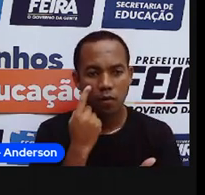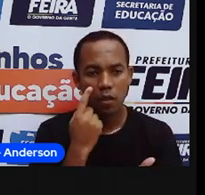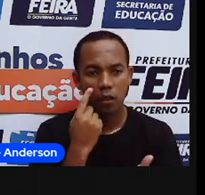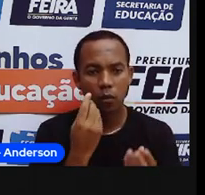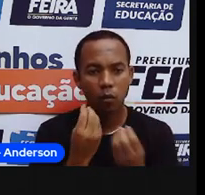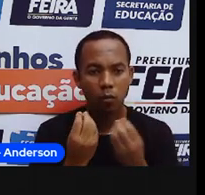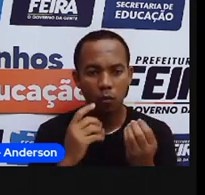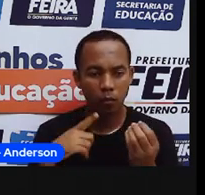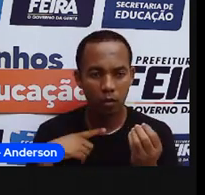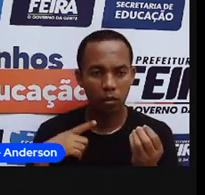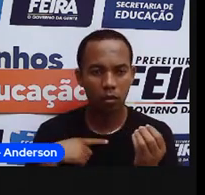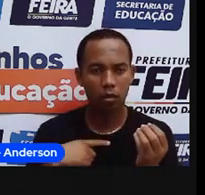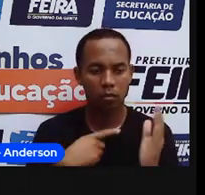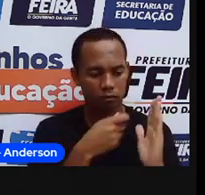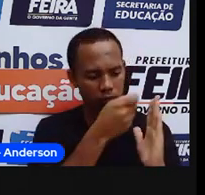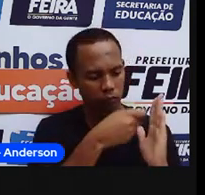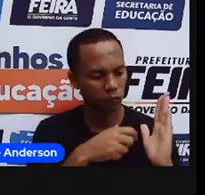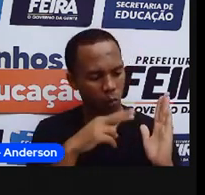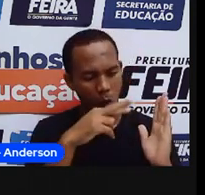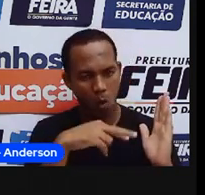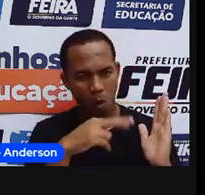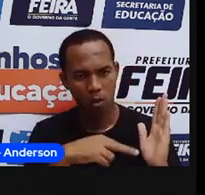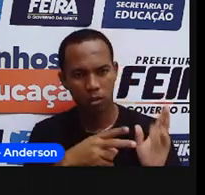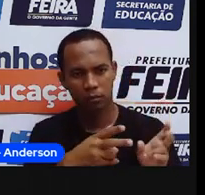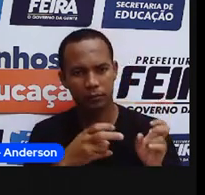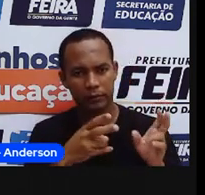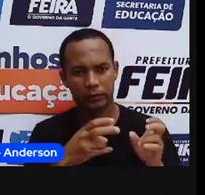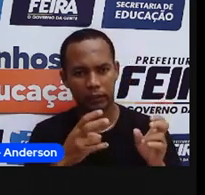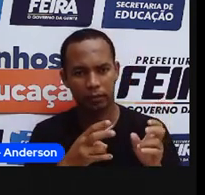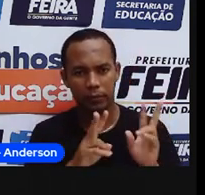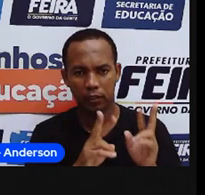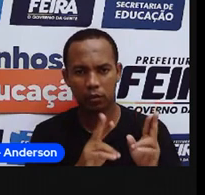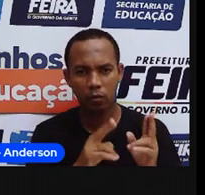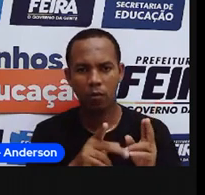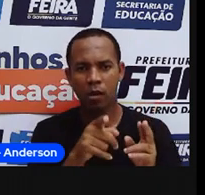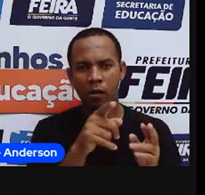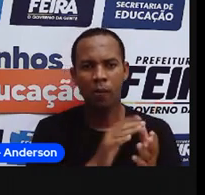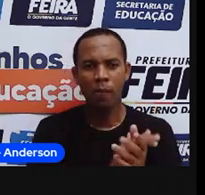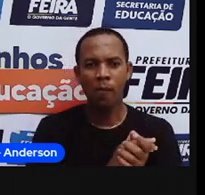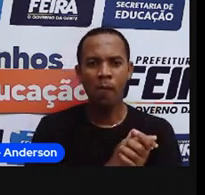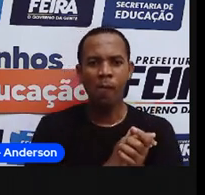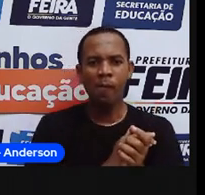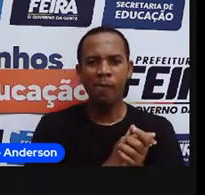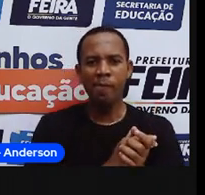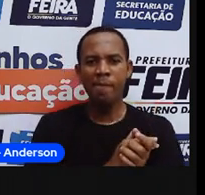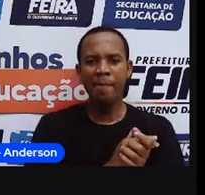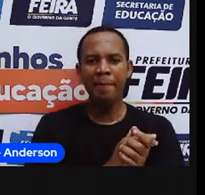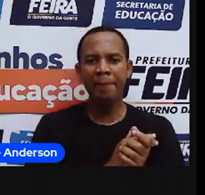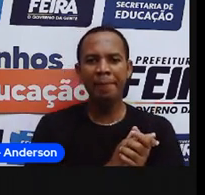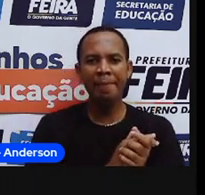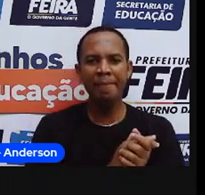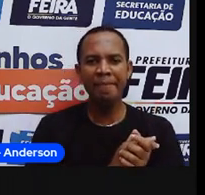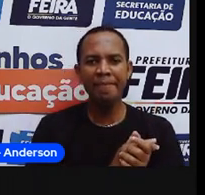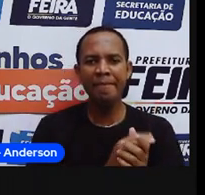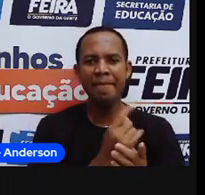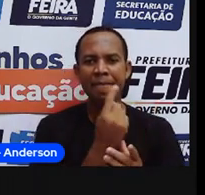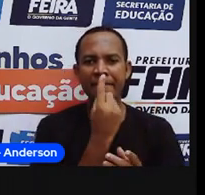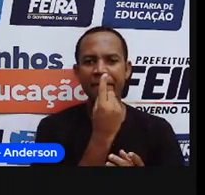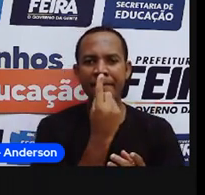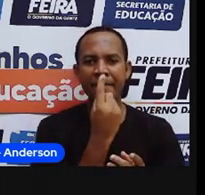vocês se tem alguma receita e olhem, observem que existem dessas duas maneiras, né? 1 litro de leite enche,